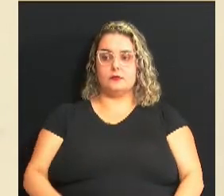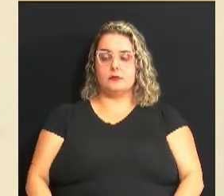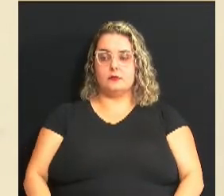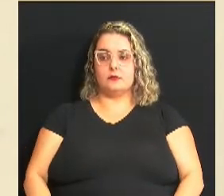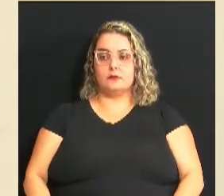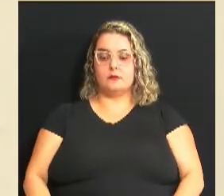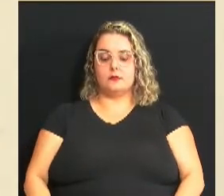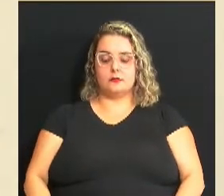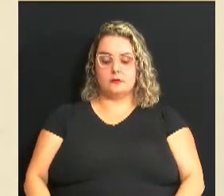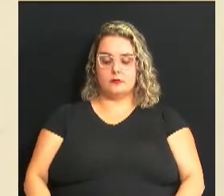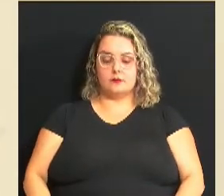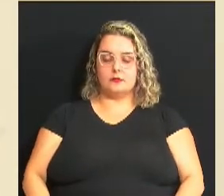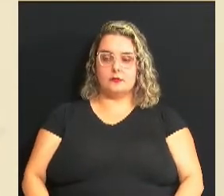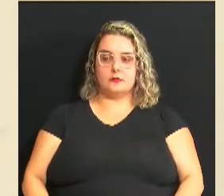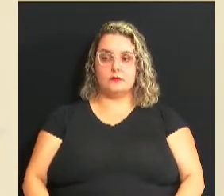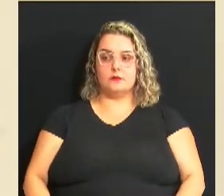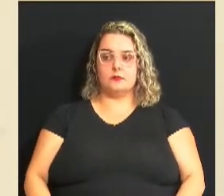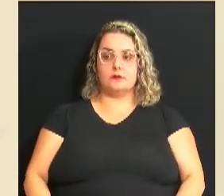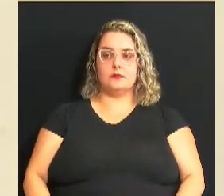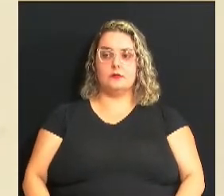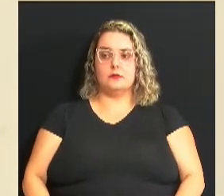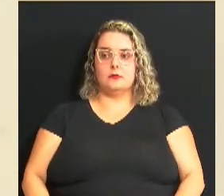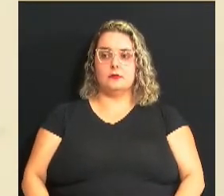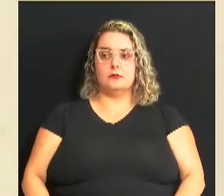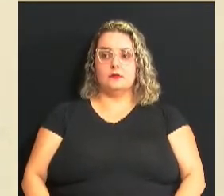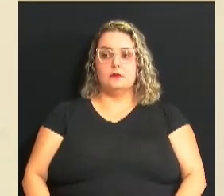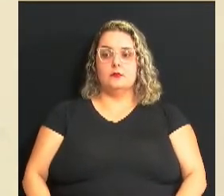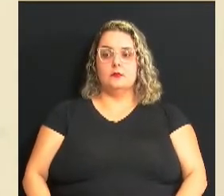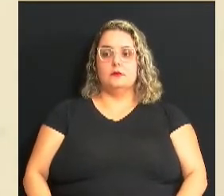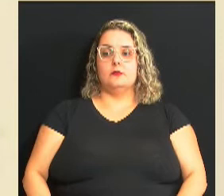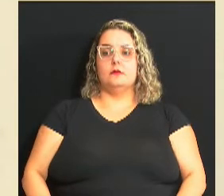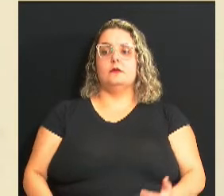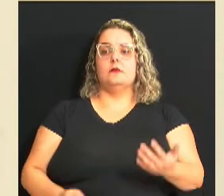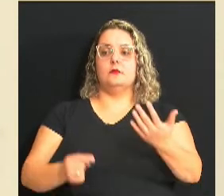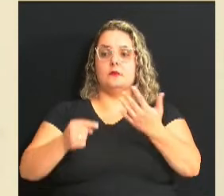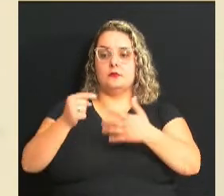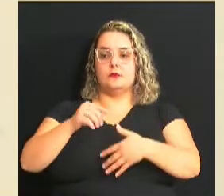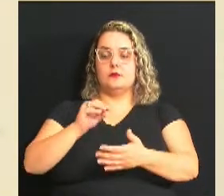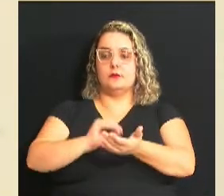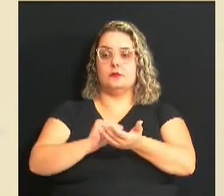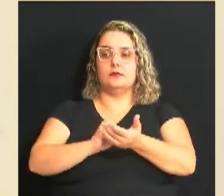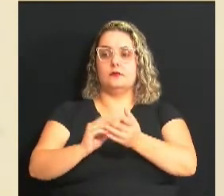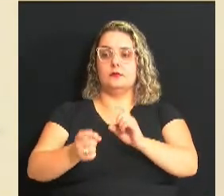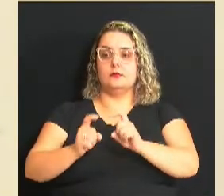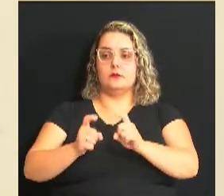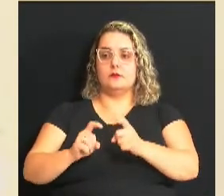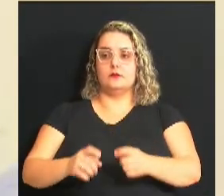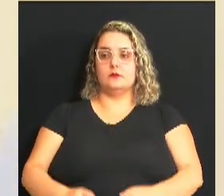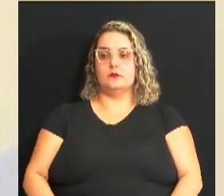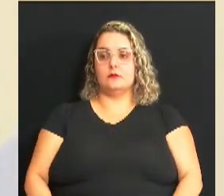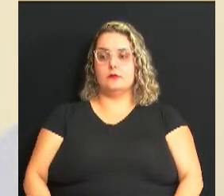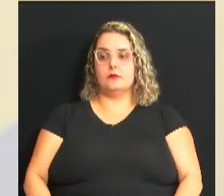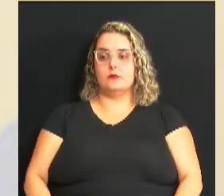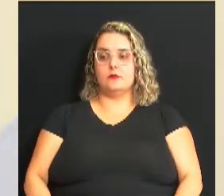trazer um dos aspectos da nossa última reunião, que foi a